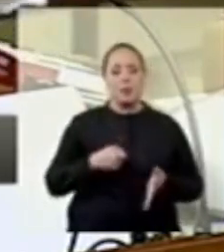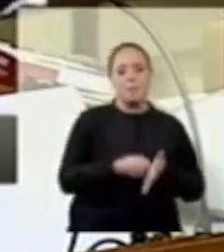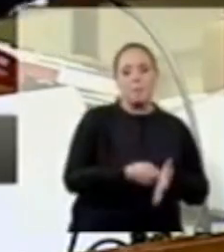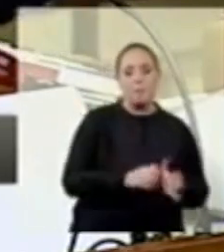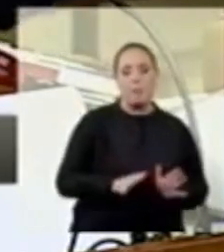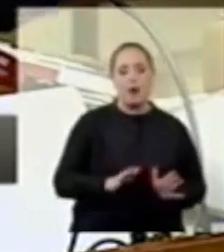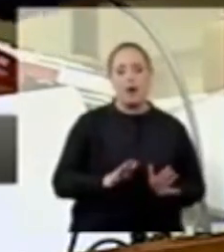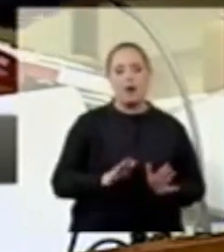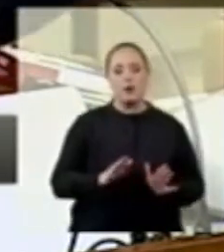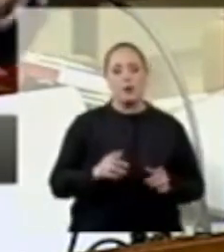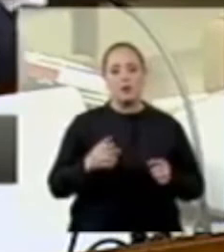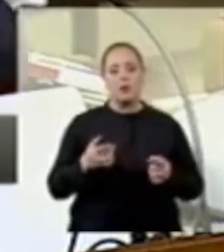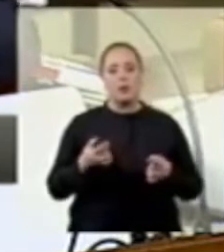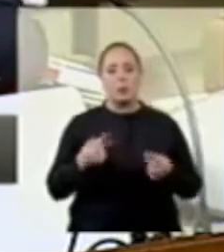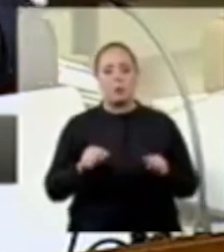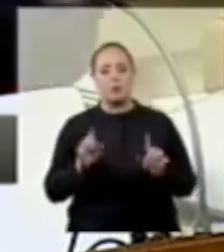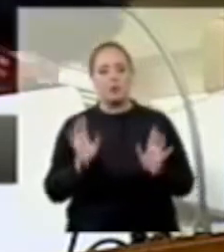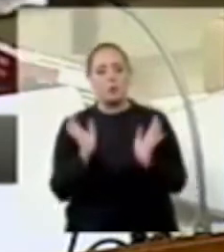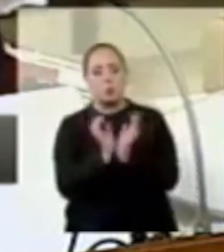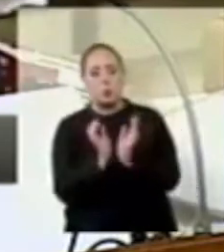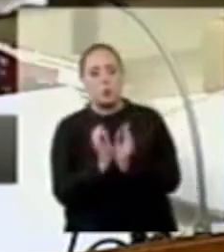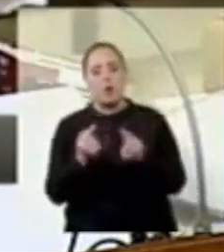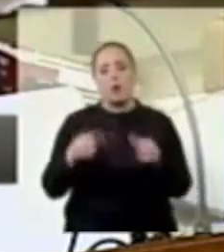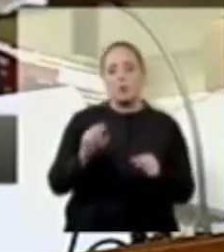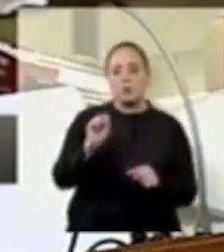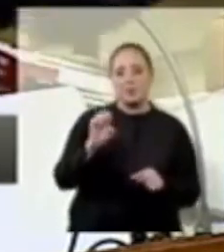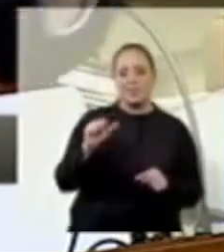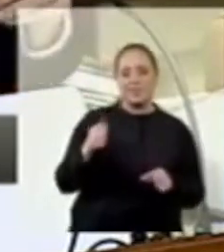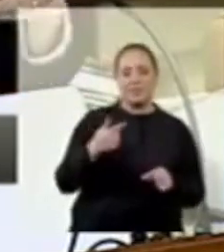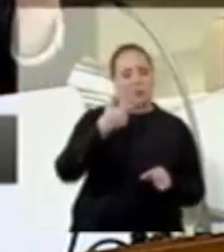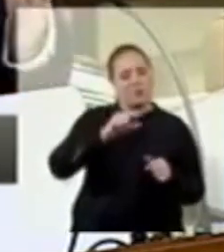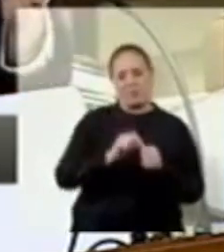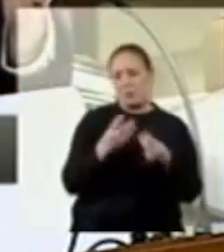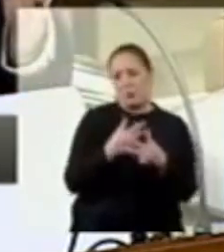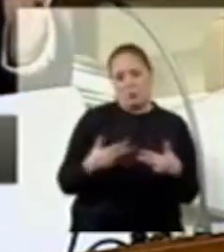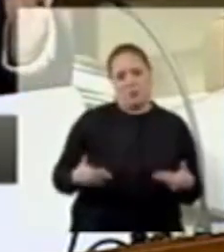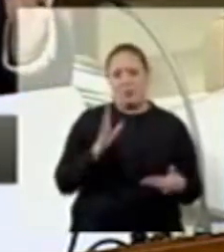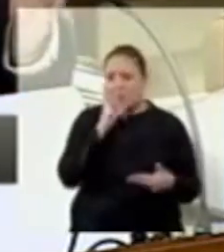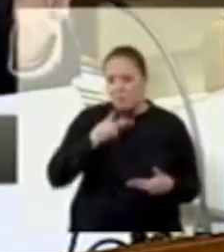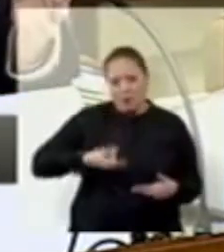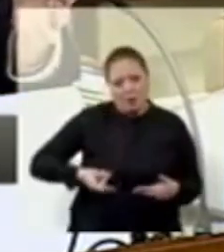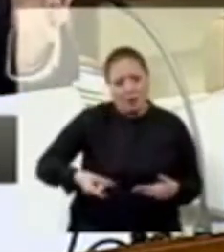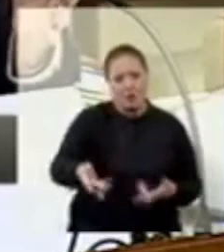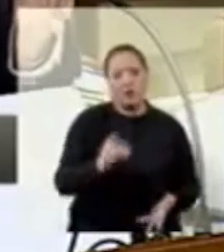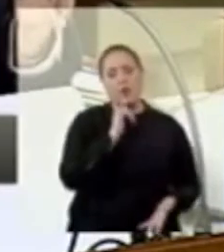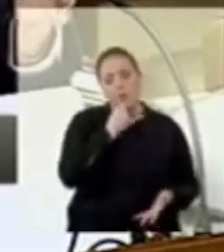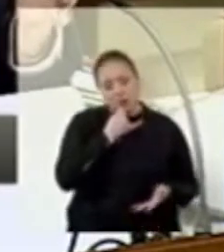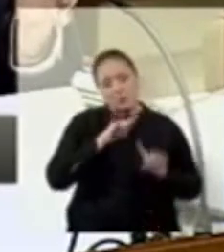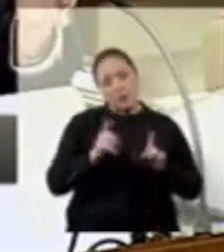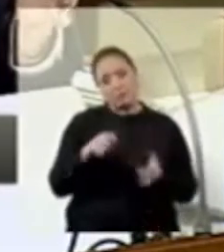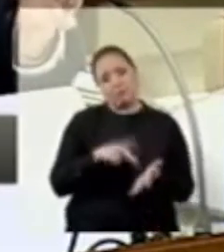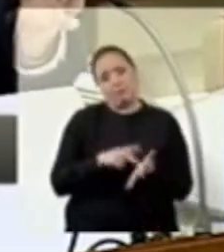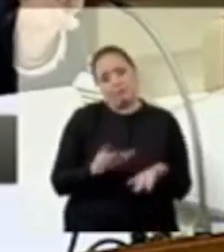contra turma e contra a seção você consegue trafegue é toda a vida é triste mas é verdade